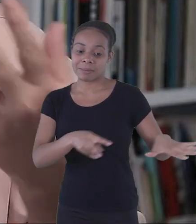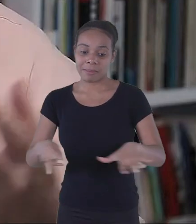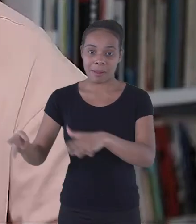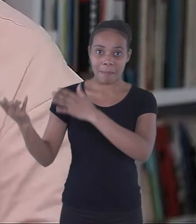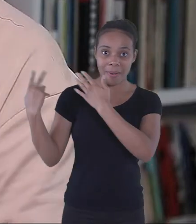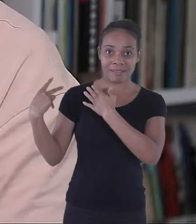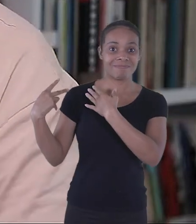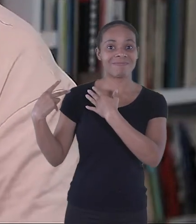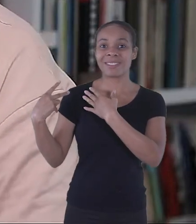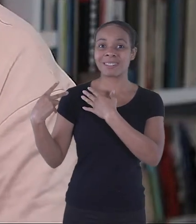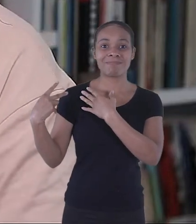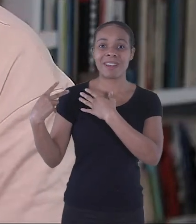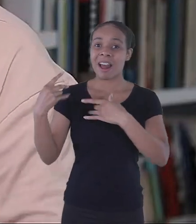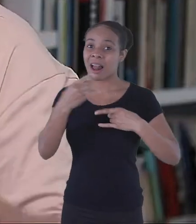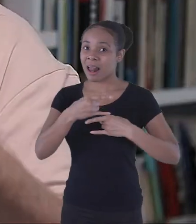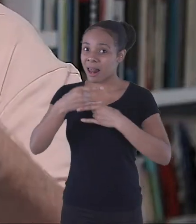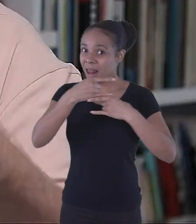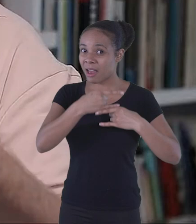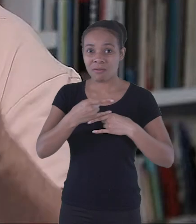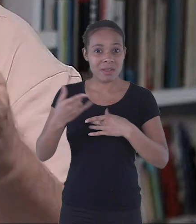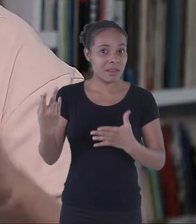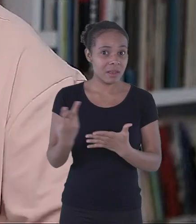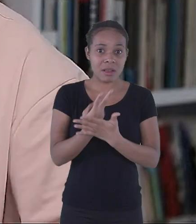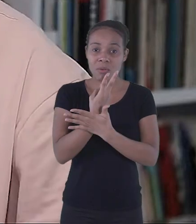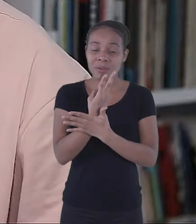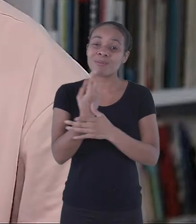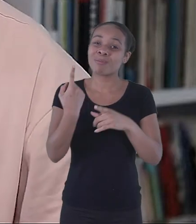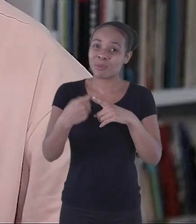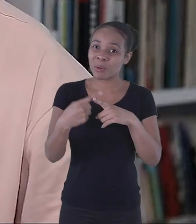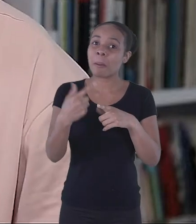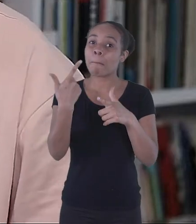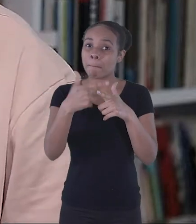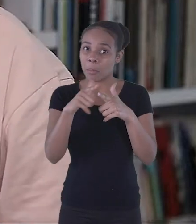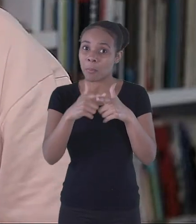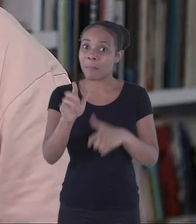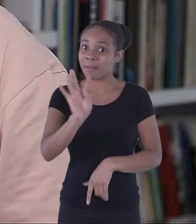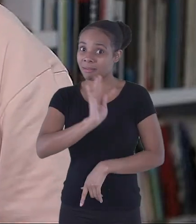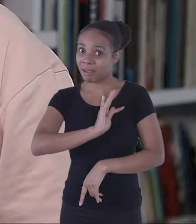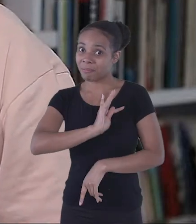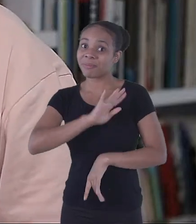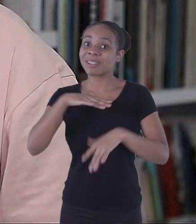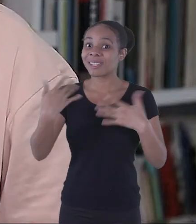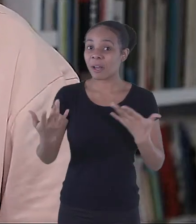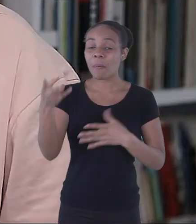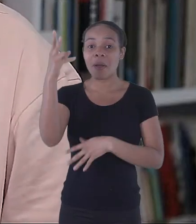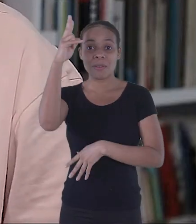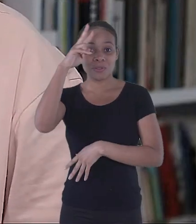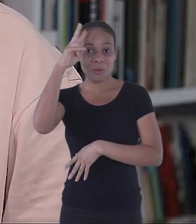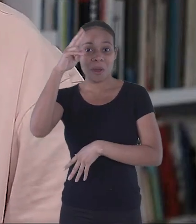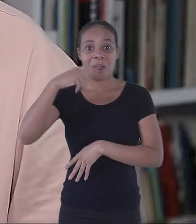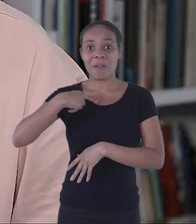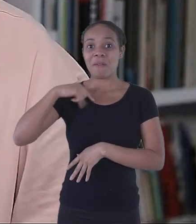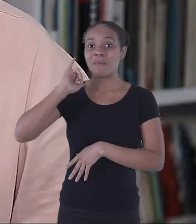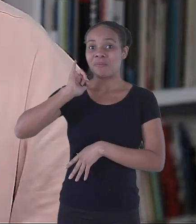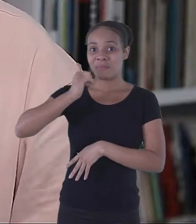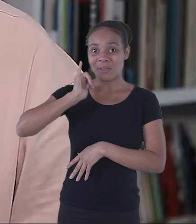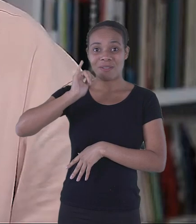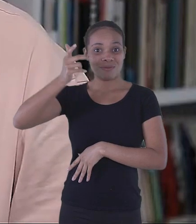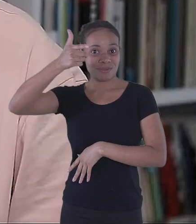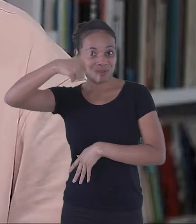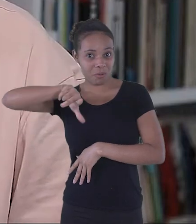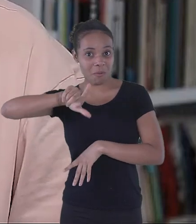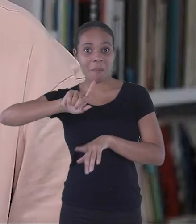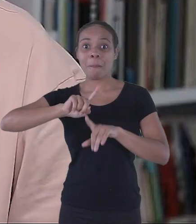não aconteceu por problemas técnicos, então eu decidi repetir essa primeira historinha aí que eu coloquei, mas agora é